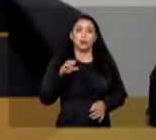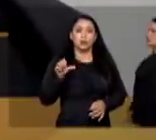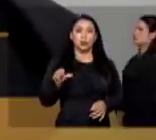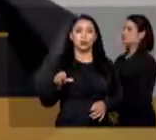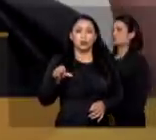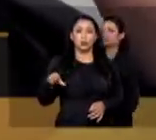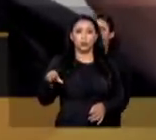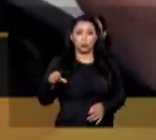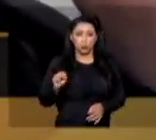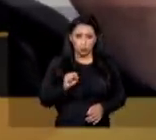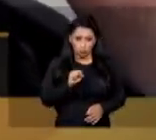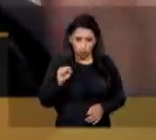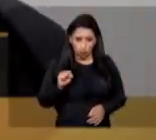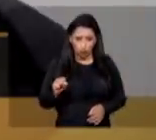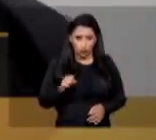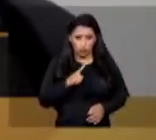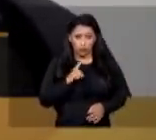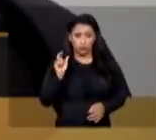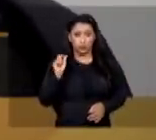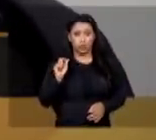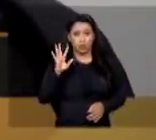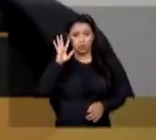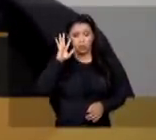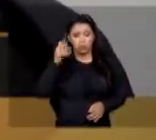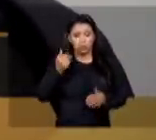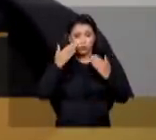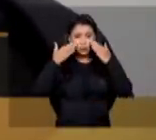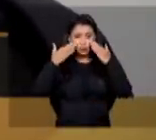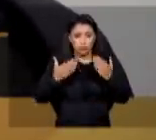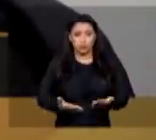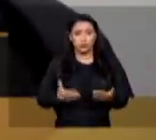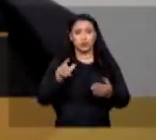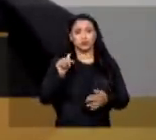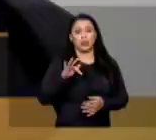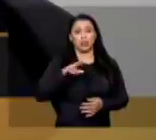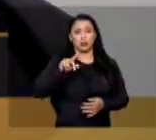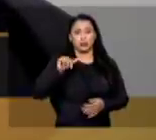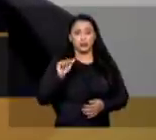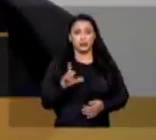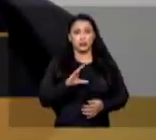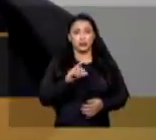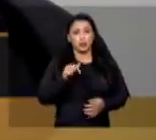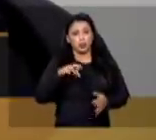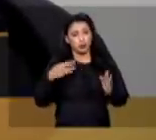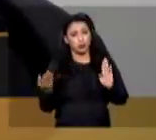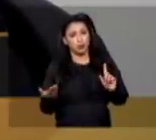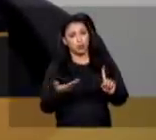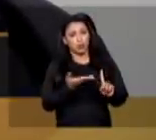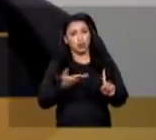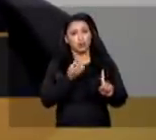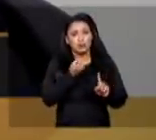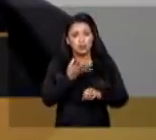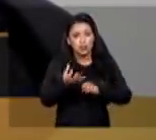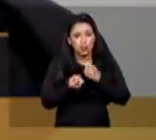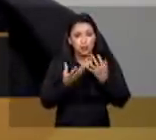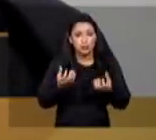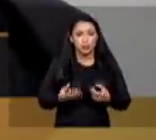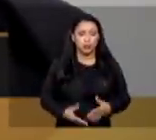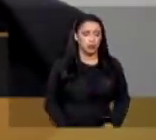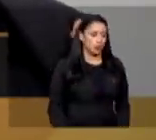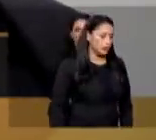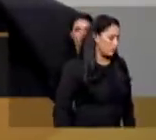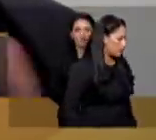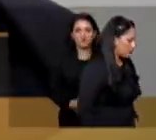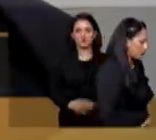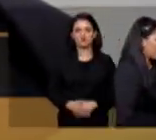174.988, impugna-se a questão de ordem de apresentação de alegações finais entre correus e delatores e delatados. No